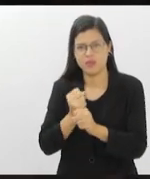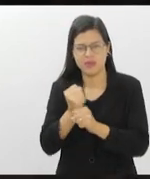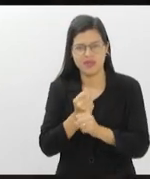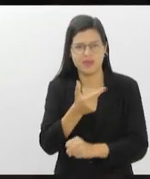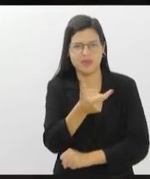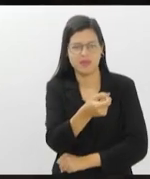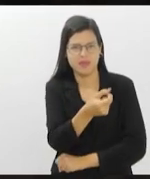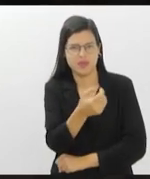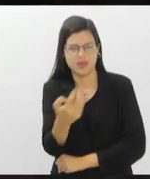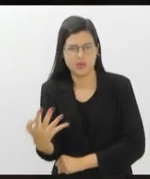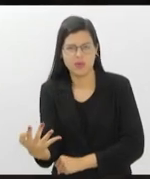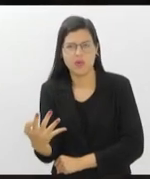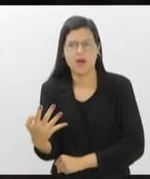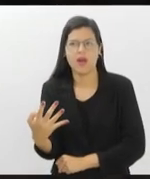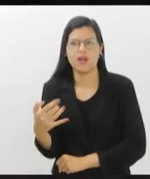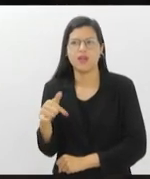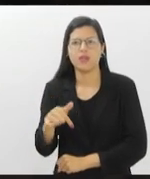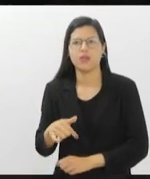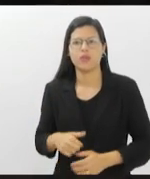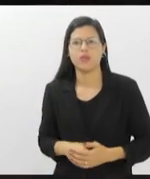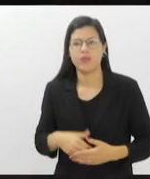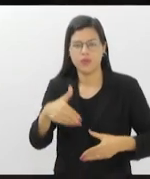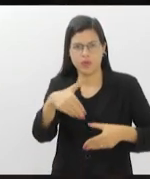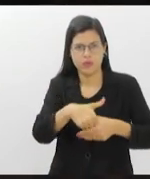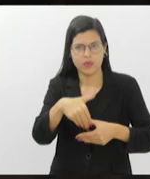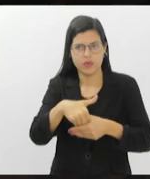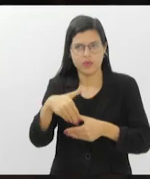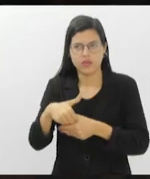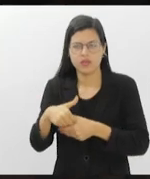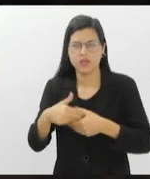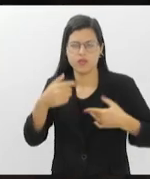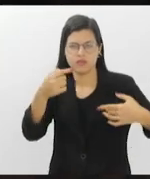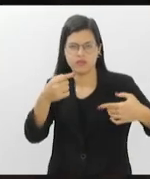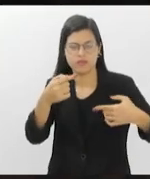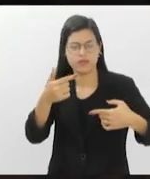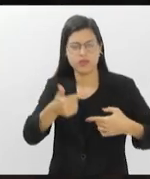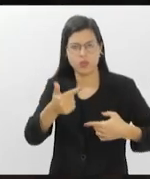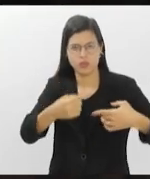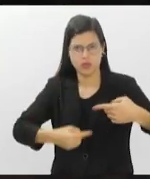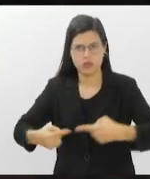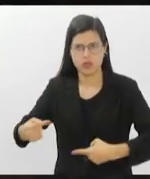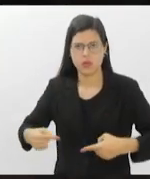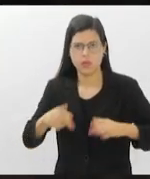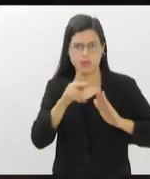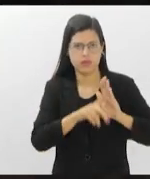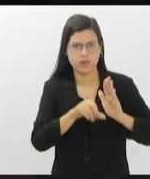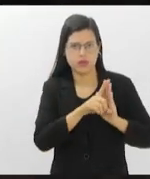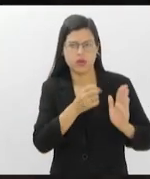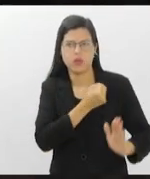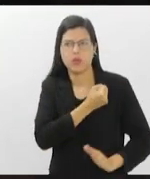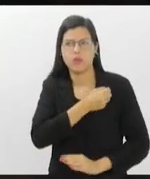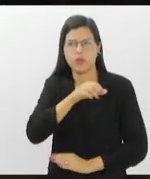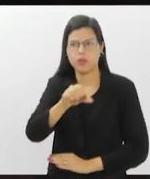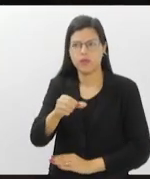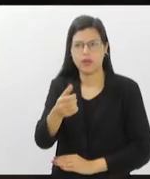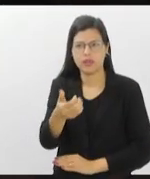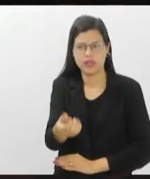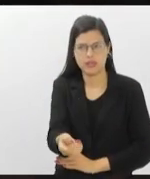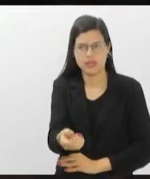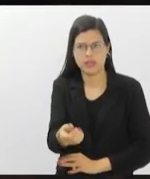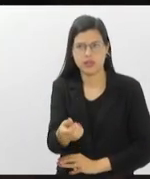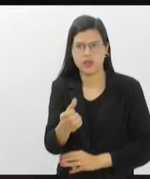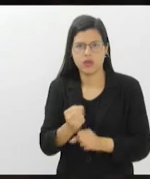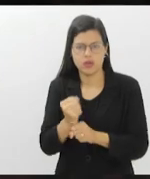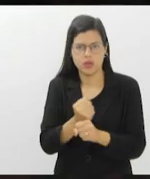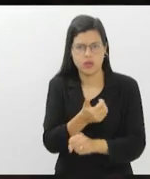em tramitação ordinária, em votação e segunda discussão, projeto de lei número 96,